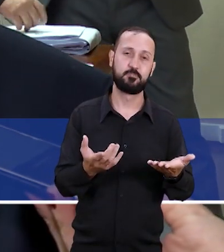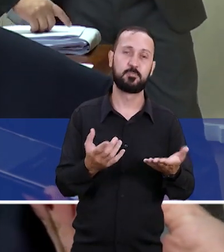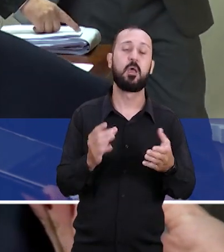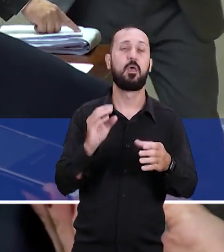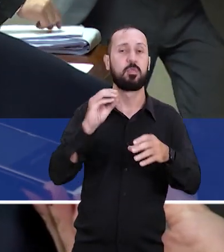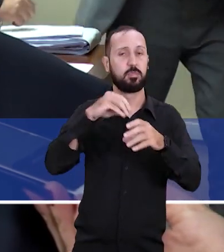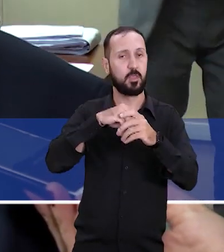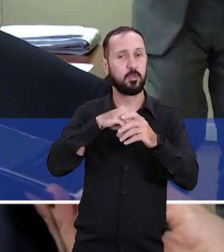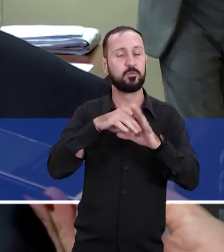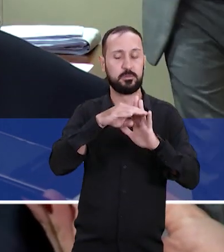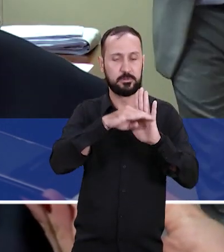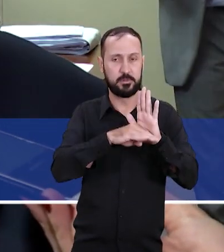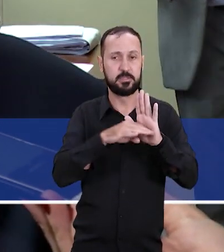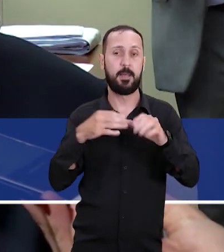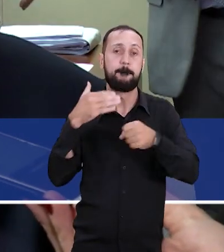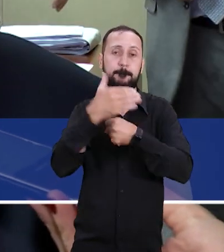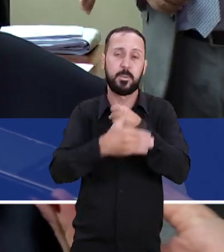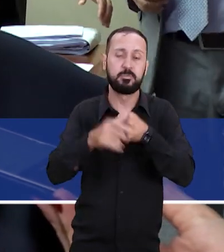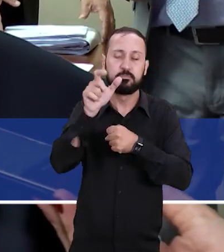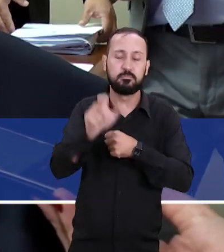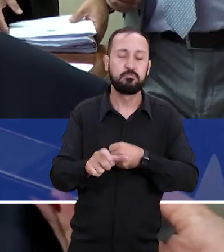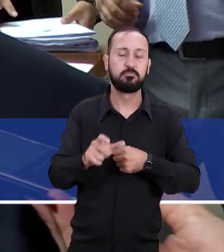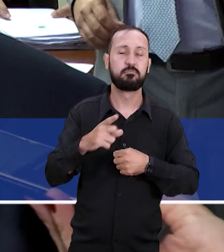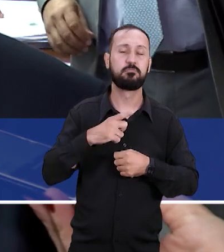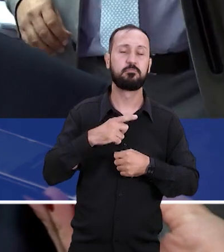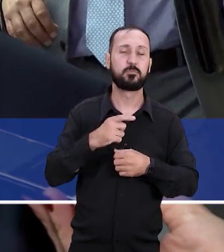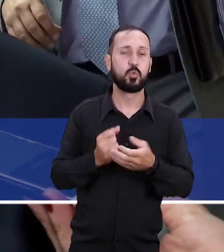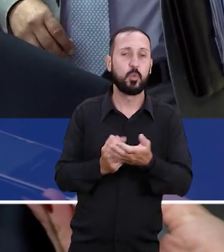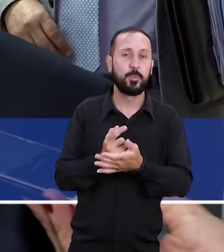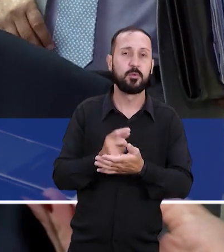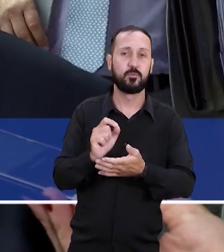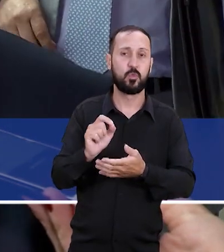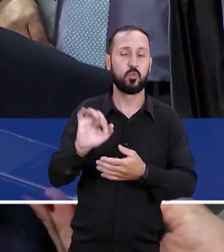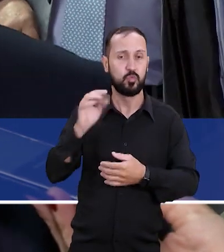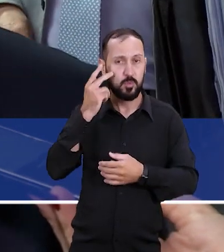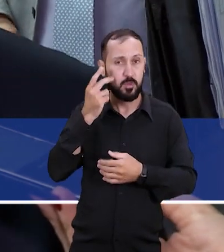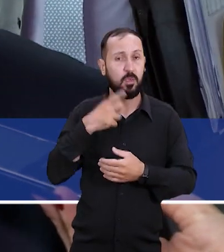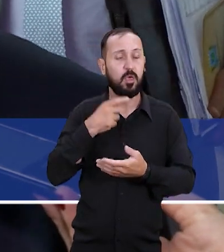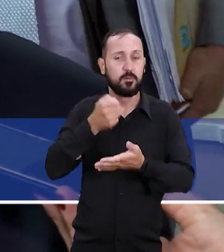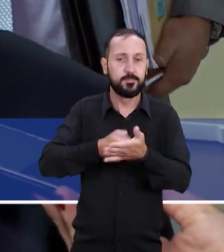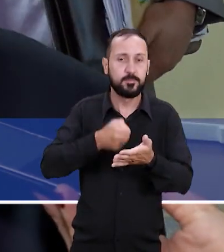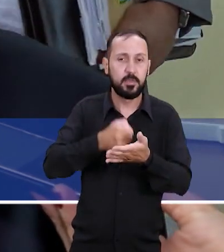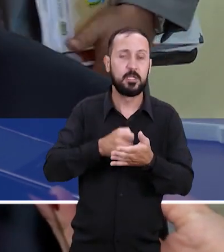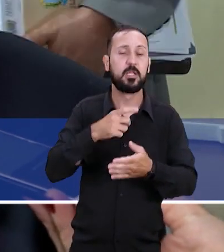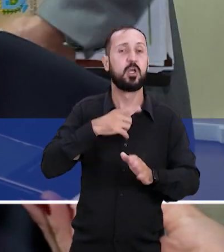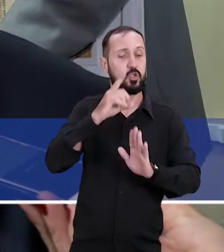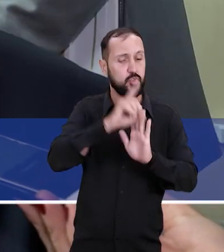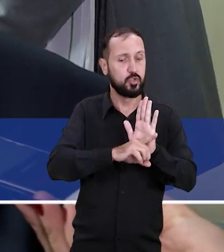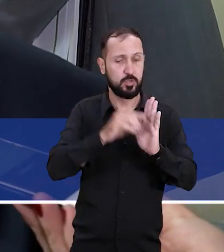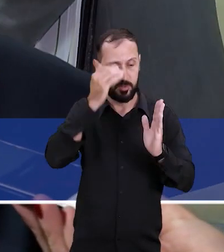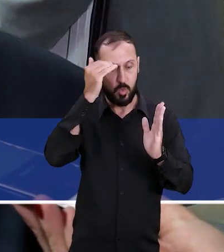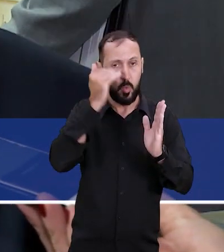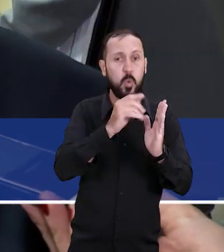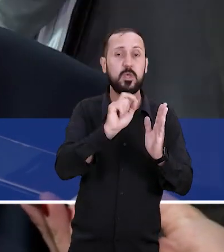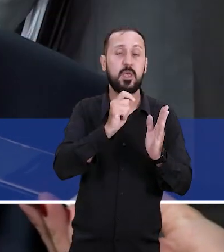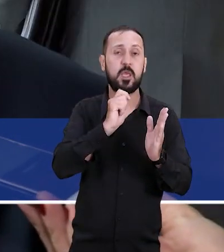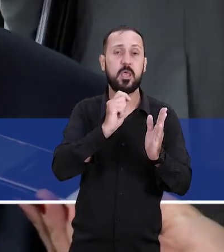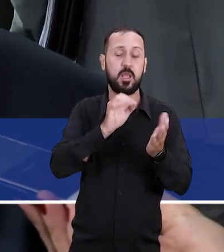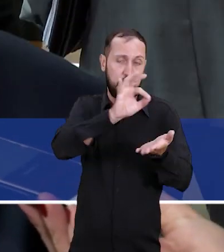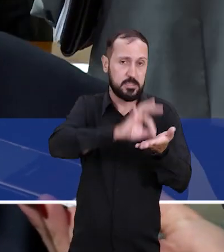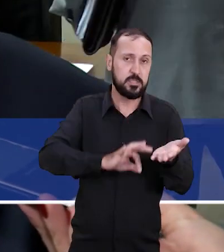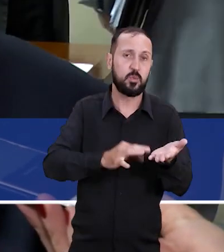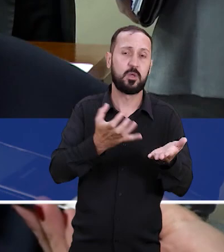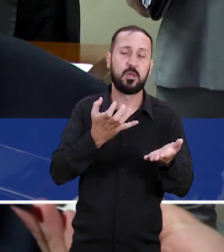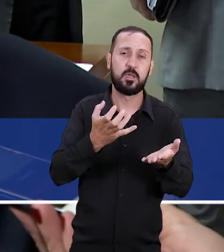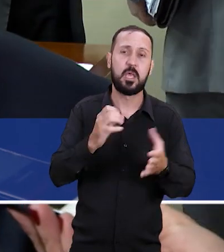vem o projeto dentro da proteção do direito do consumidor do deputado João Henrique, garantindo que a pessoa tem o direito de ser atendida dentro daquilo